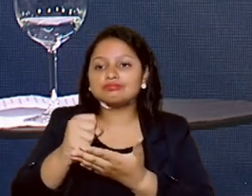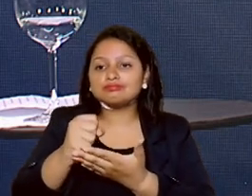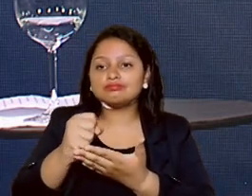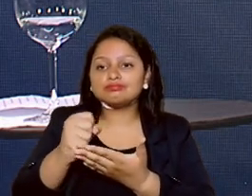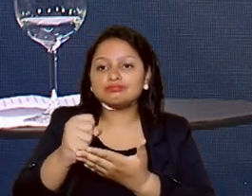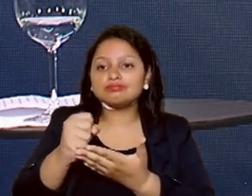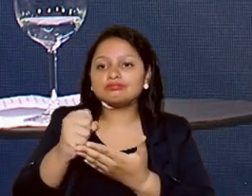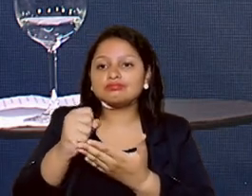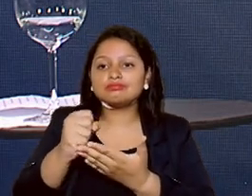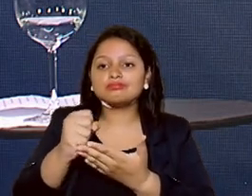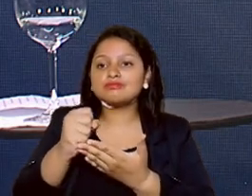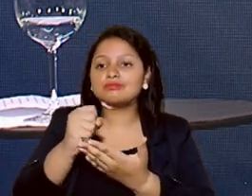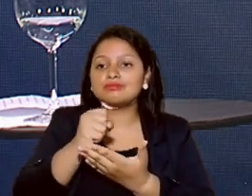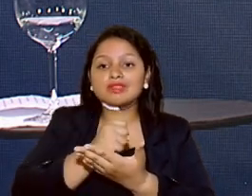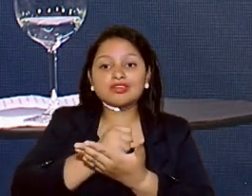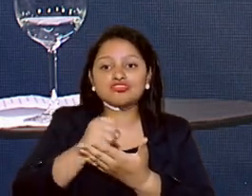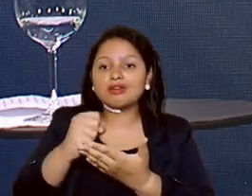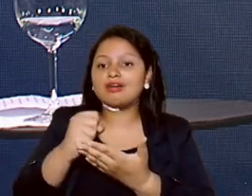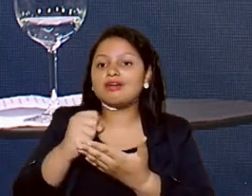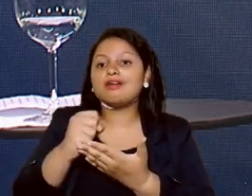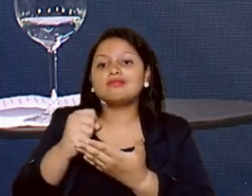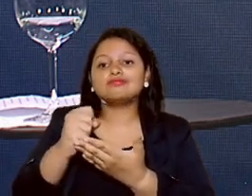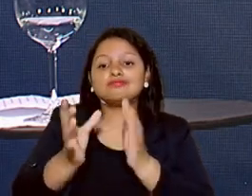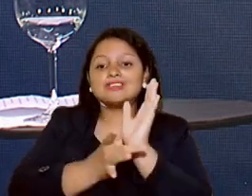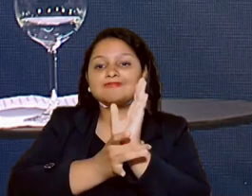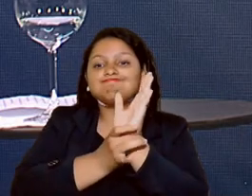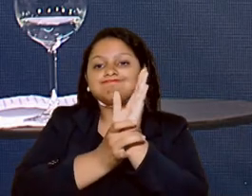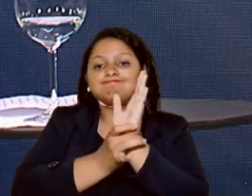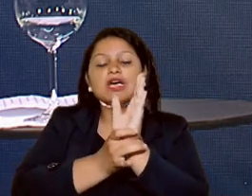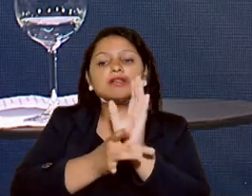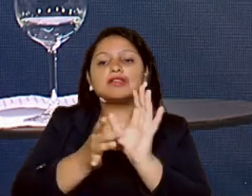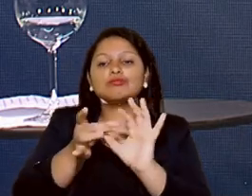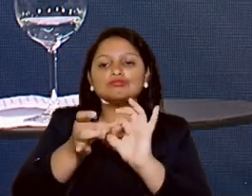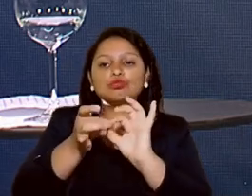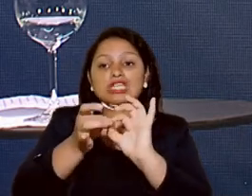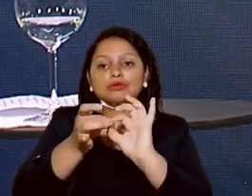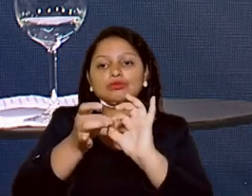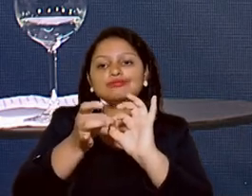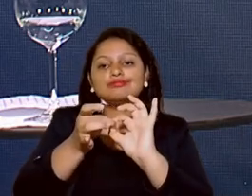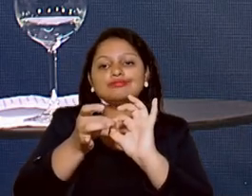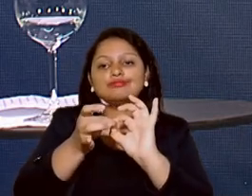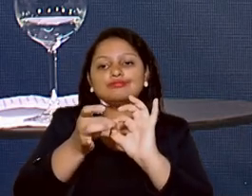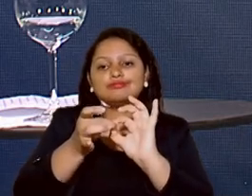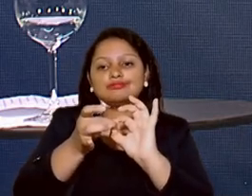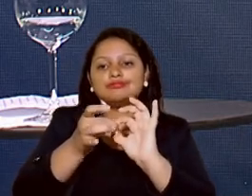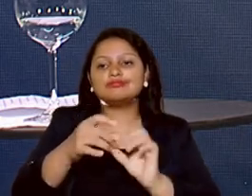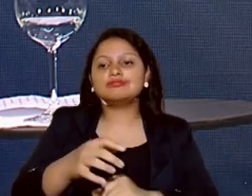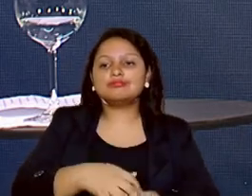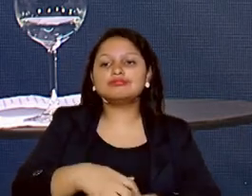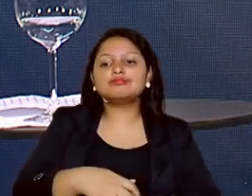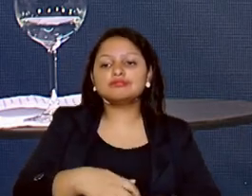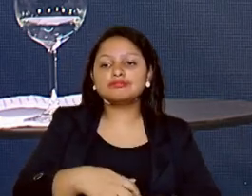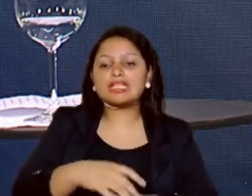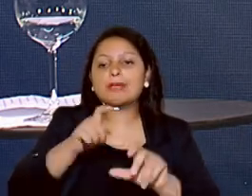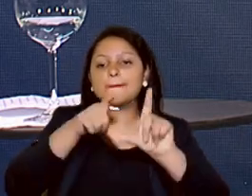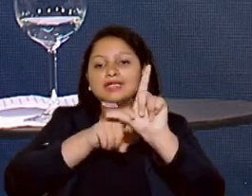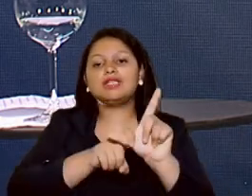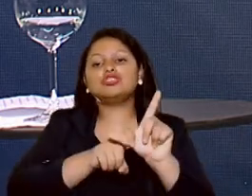destino daquela companhia então eu acho que é muito aplicável nesse caso eu acho que é perfeito